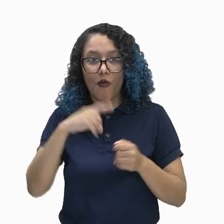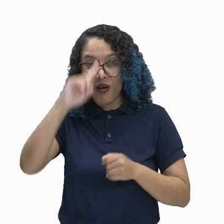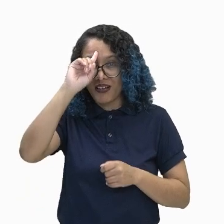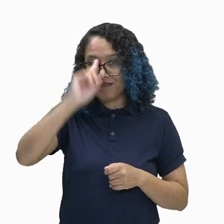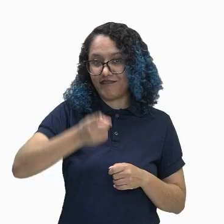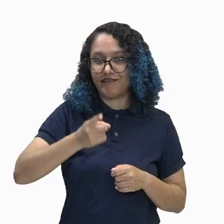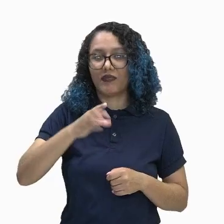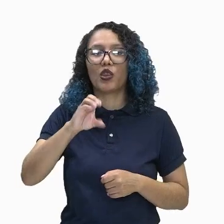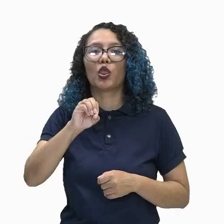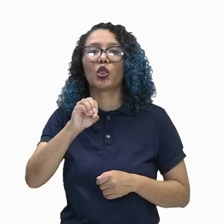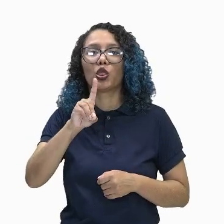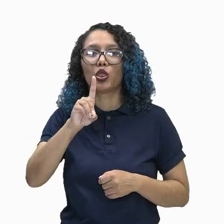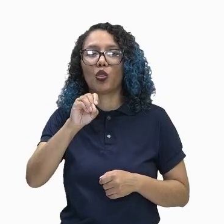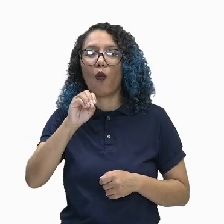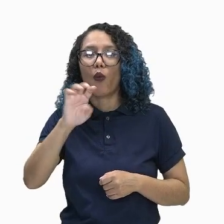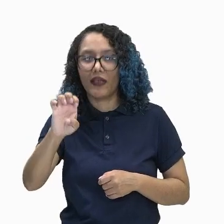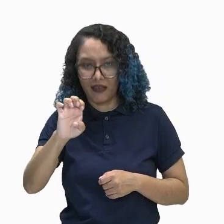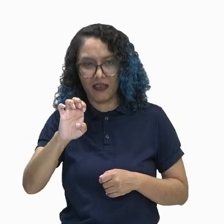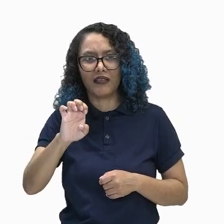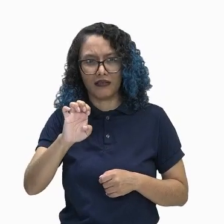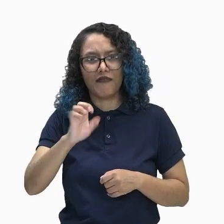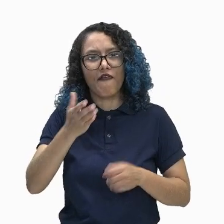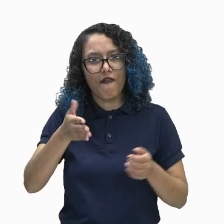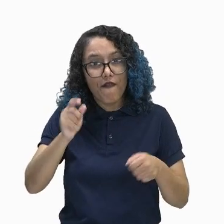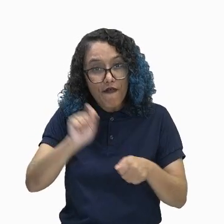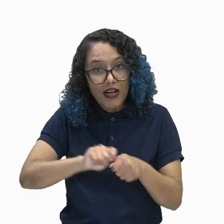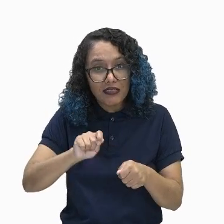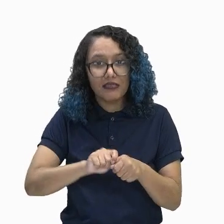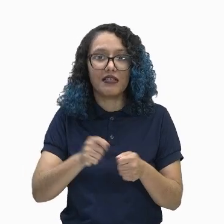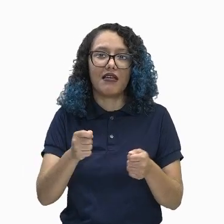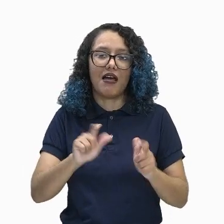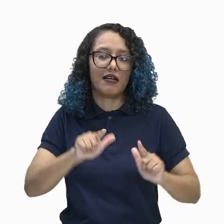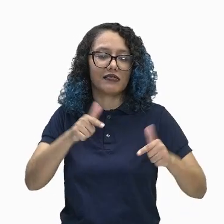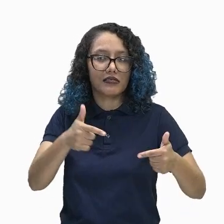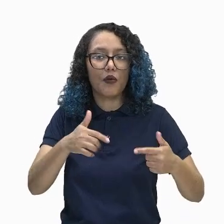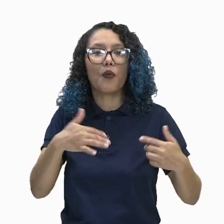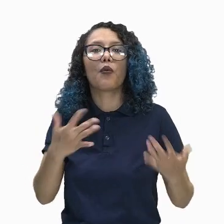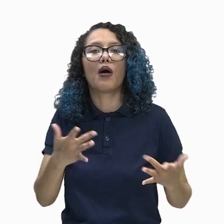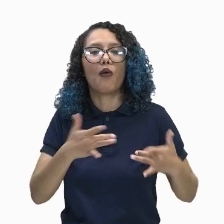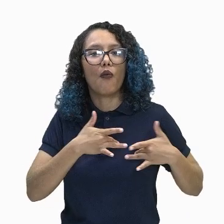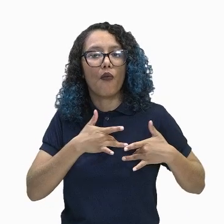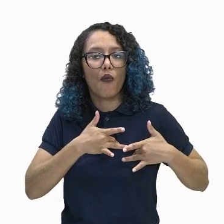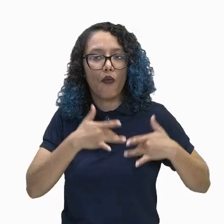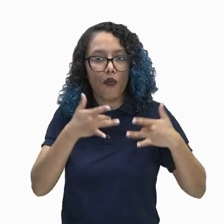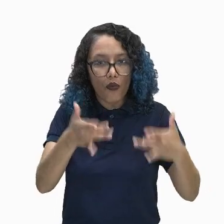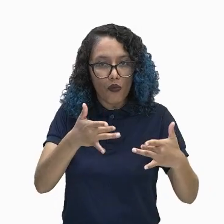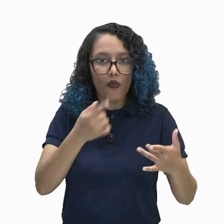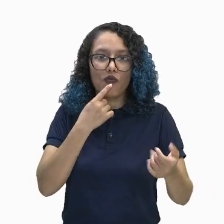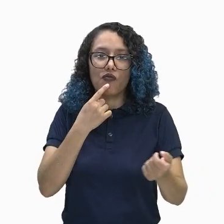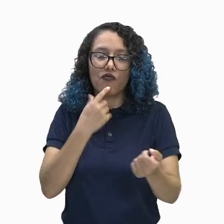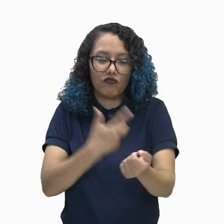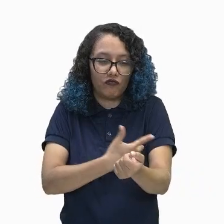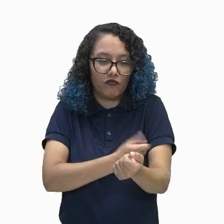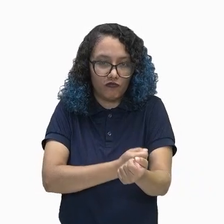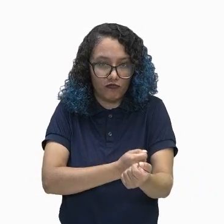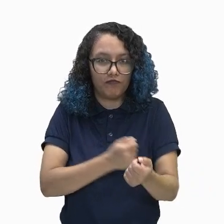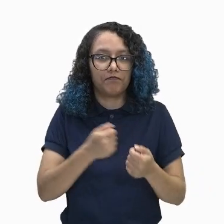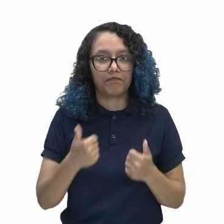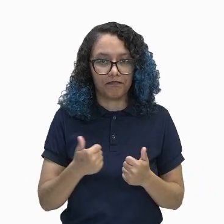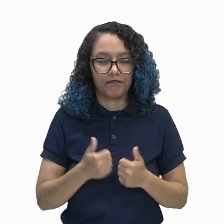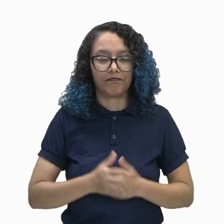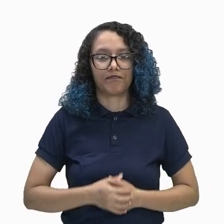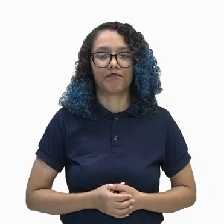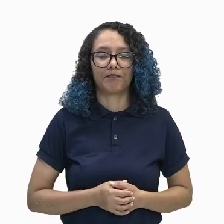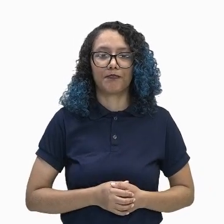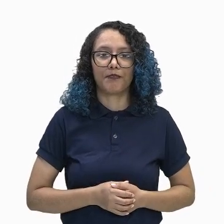seja, realize essa ação de doar. Então, o verbo convida, te incentiva a fazer essa doação.